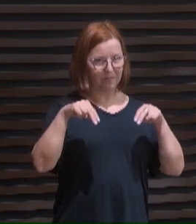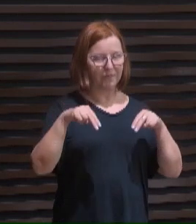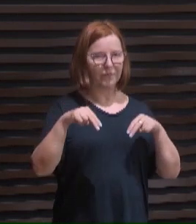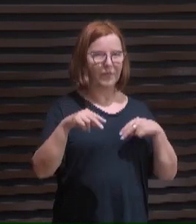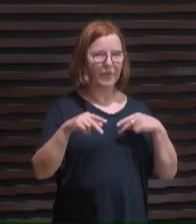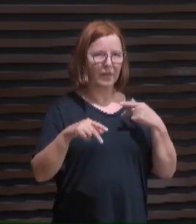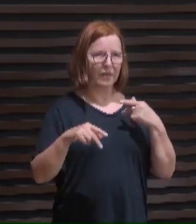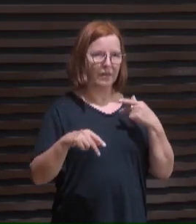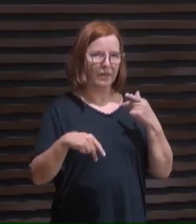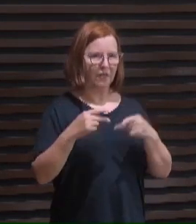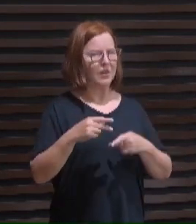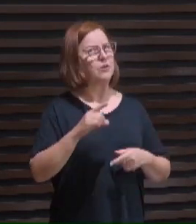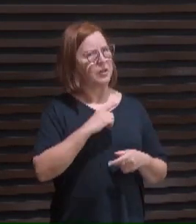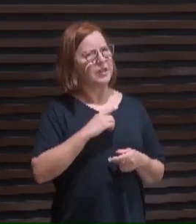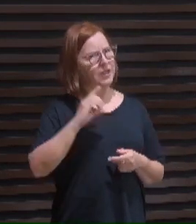mas há um Deus no céu,